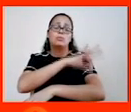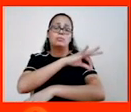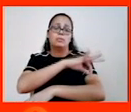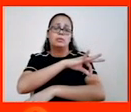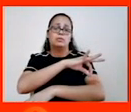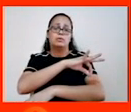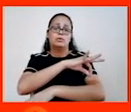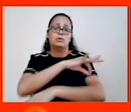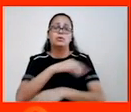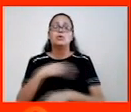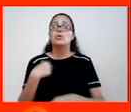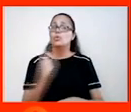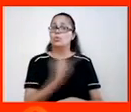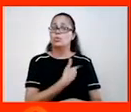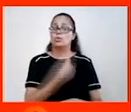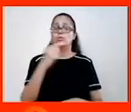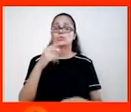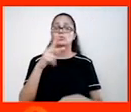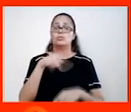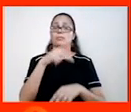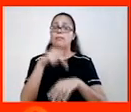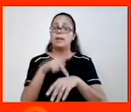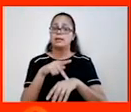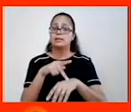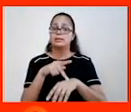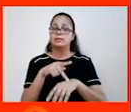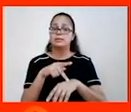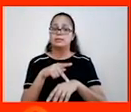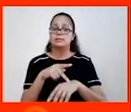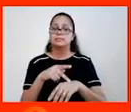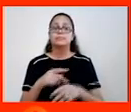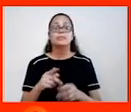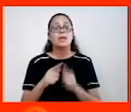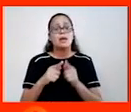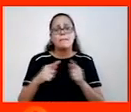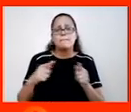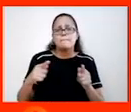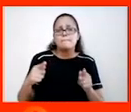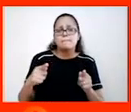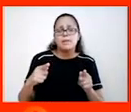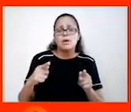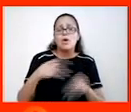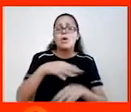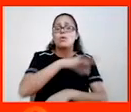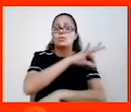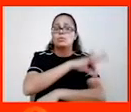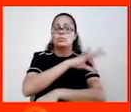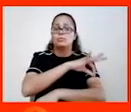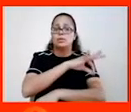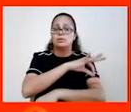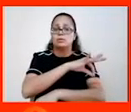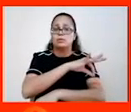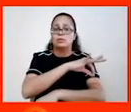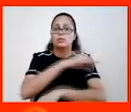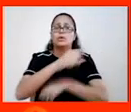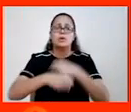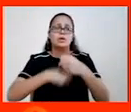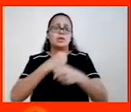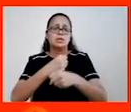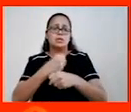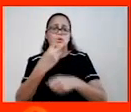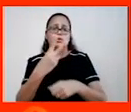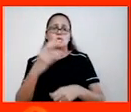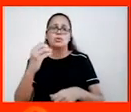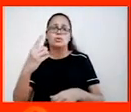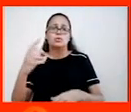da exploração do petróleo no nosso país. Tá? A maior parte desse petróleo produzido no ano de 2015, ele